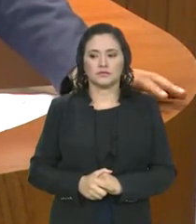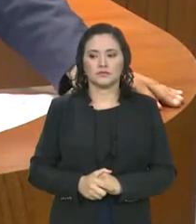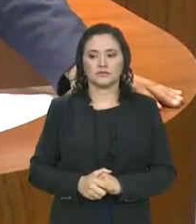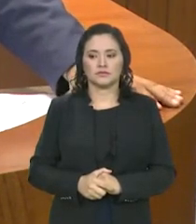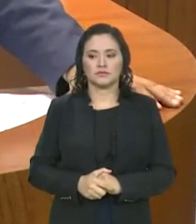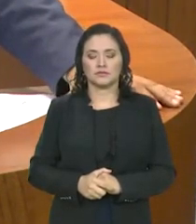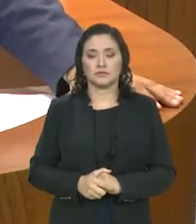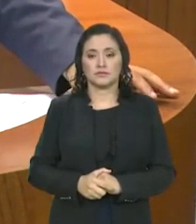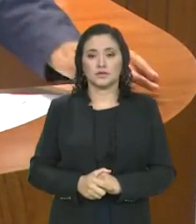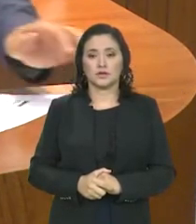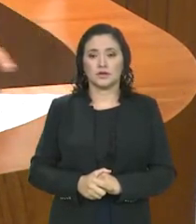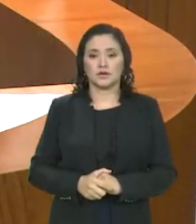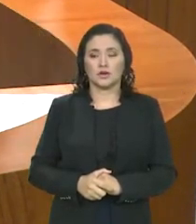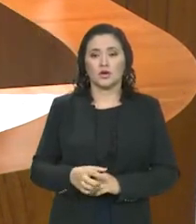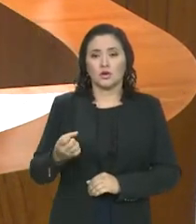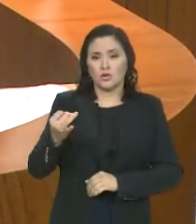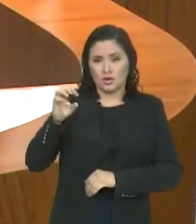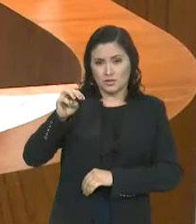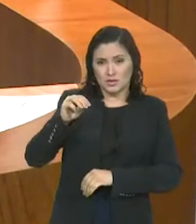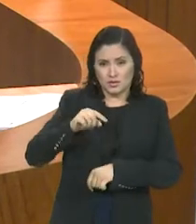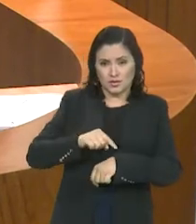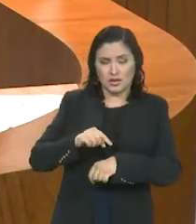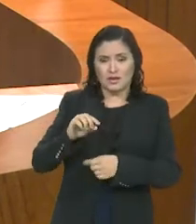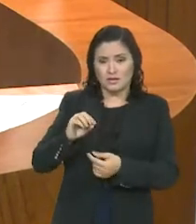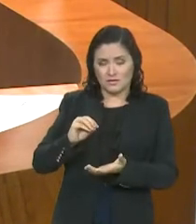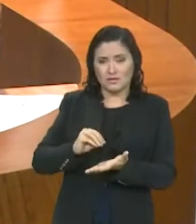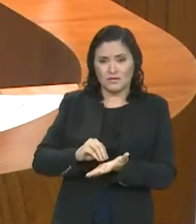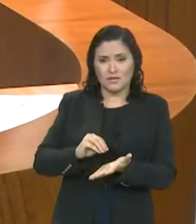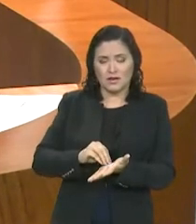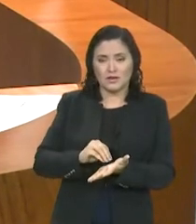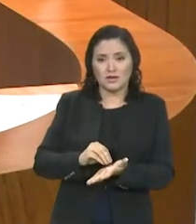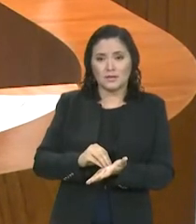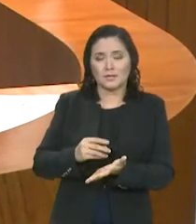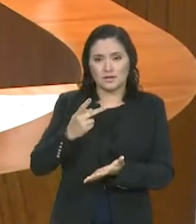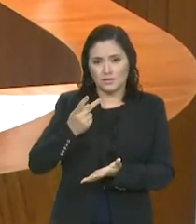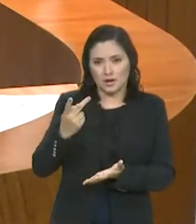O tempo que me resta, senhor presidente, tratando-se com